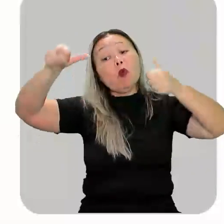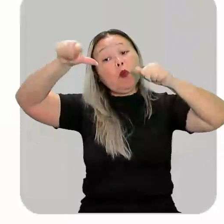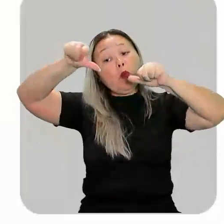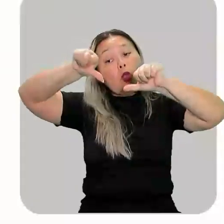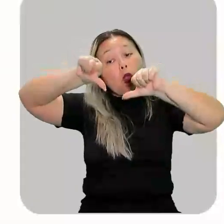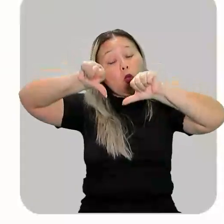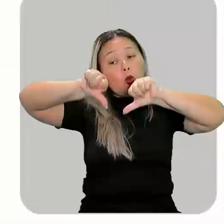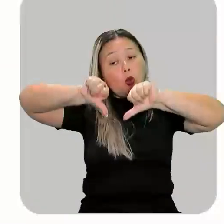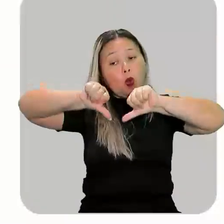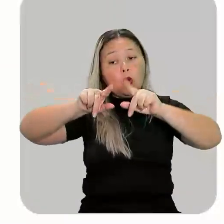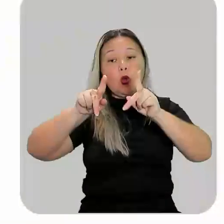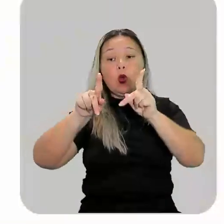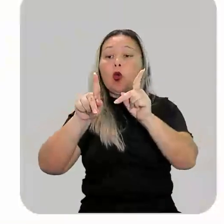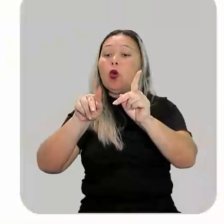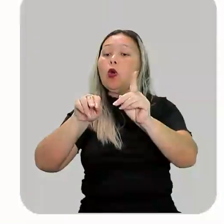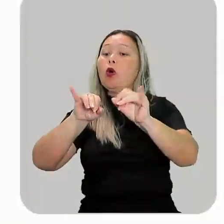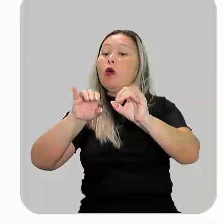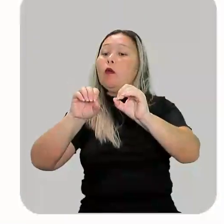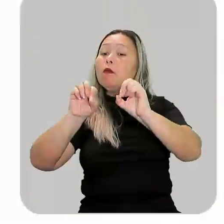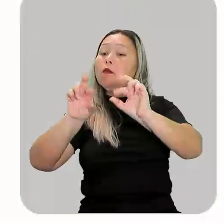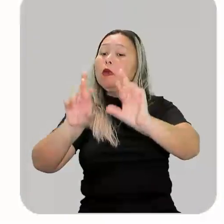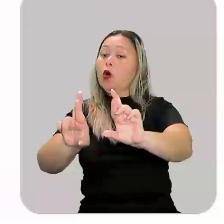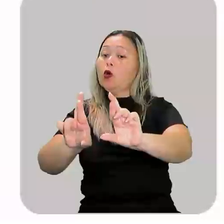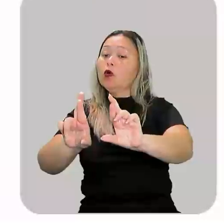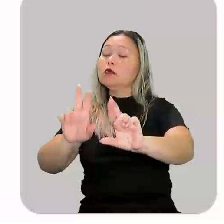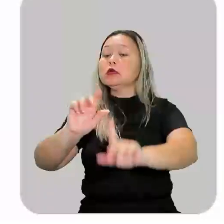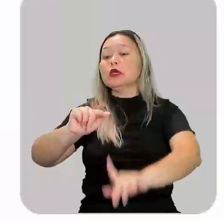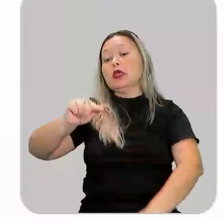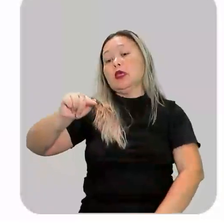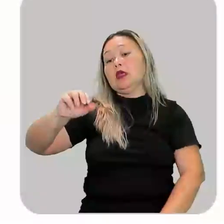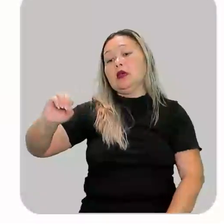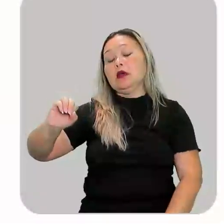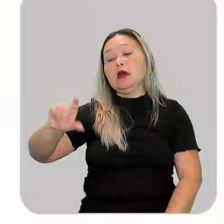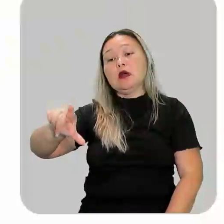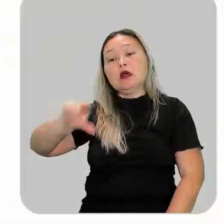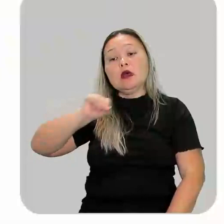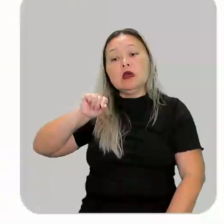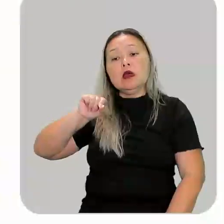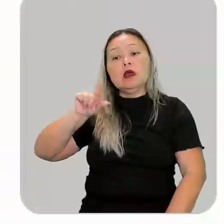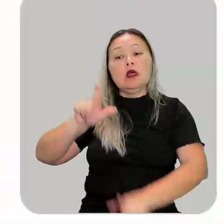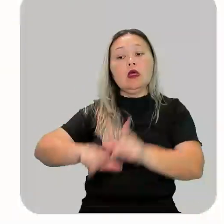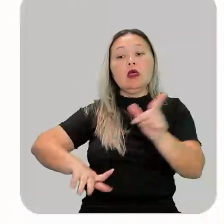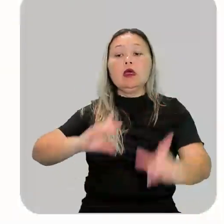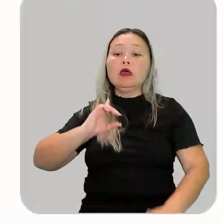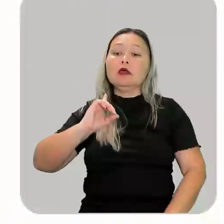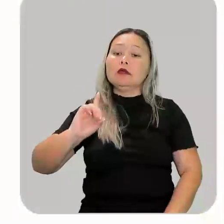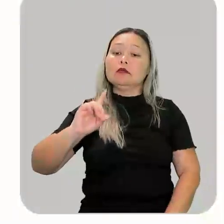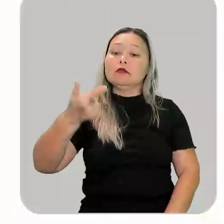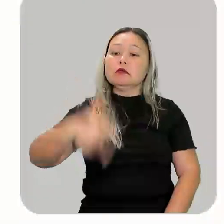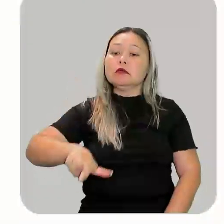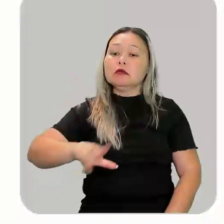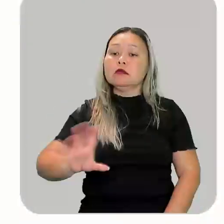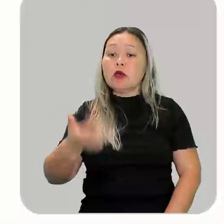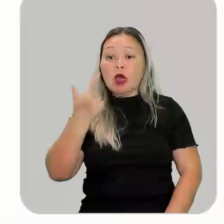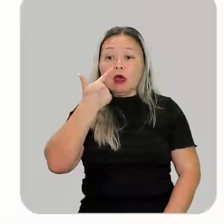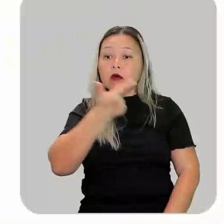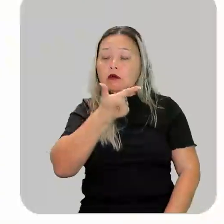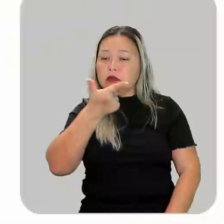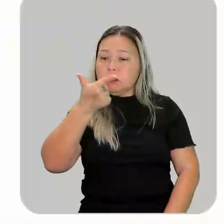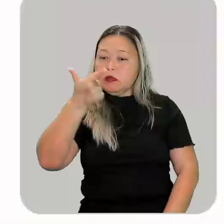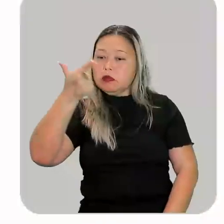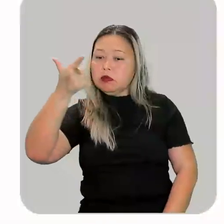que 700, né? Isso. Então a alternativa correta é a letra D de novo. Vocês viram